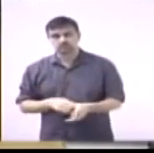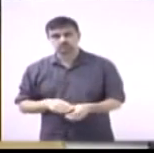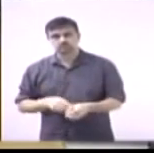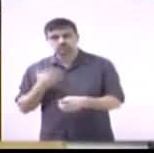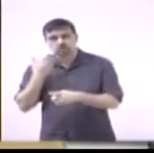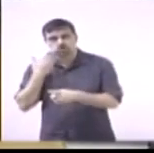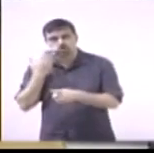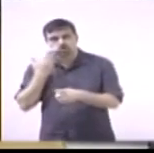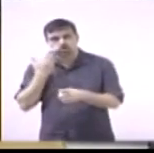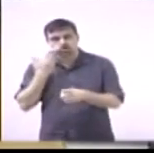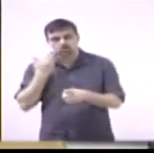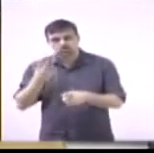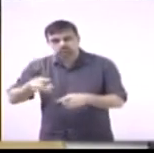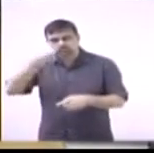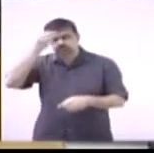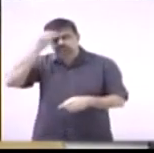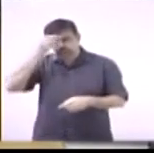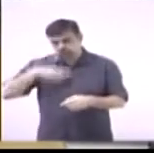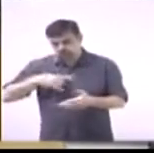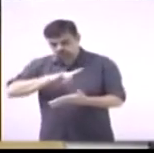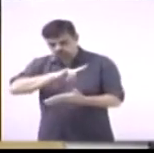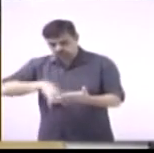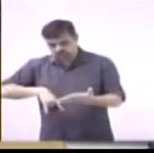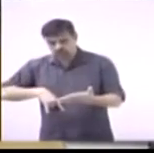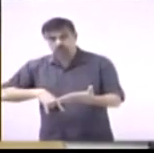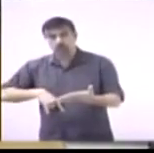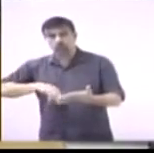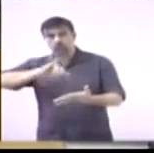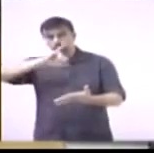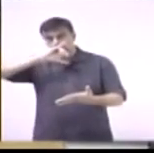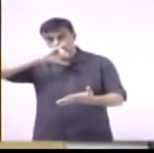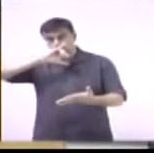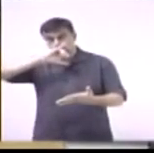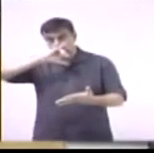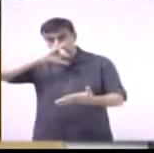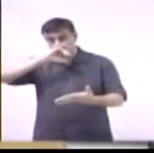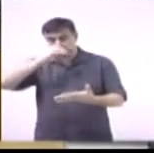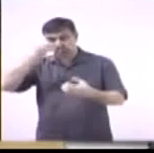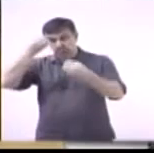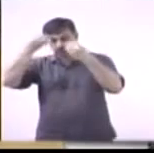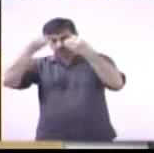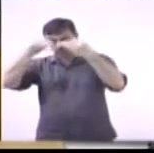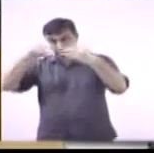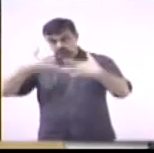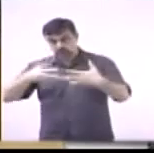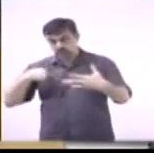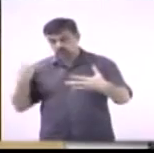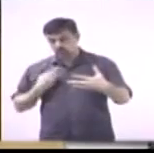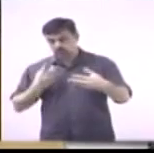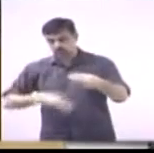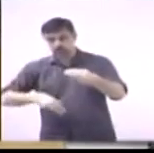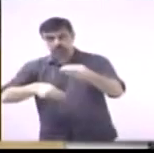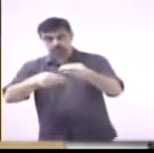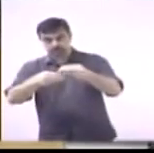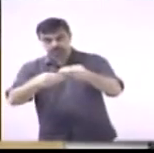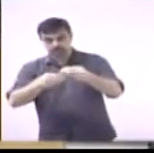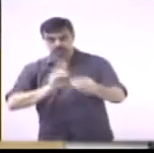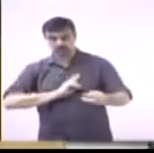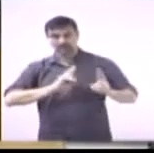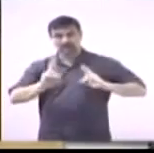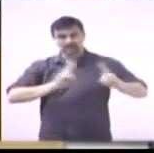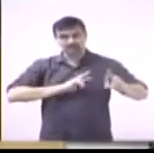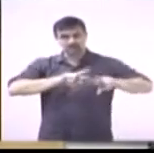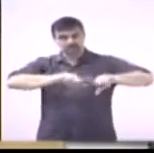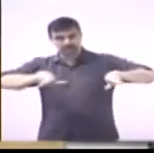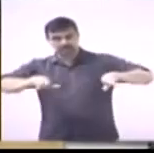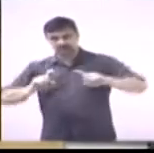coincidentemente aqui, receber um protocolo também do arcebispo, né, e juntarmos as forças religiosas em